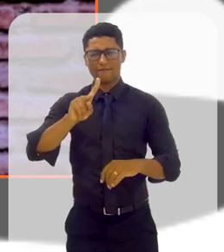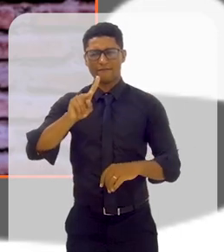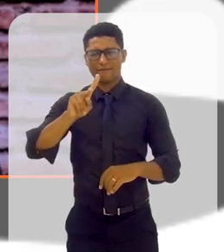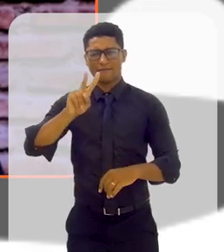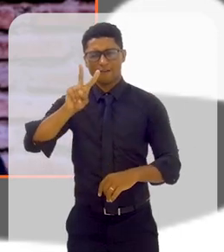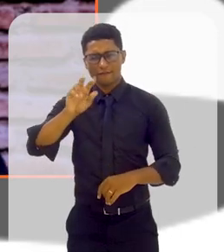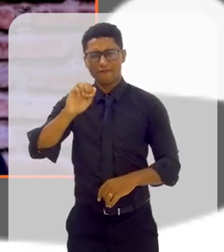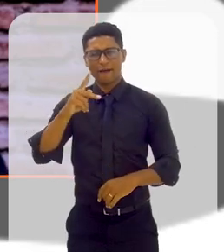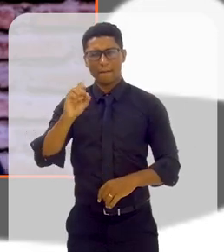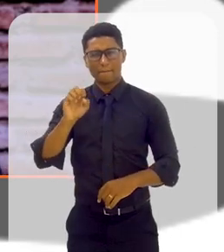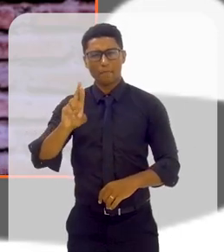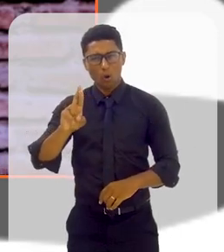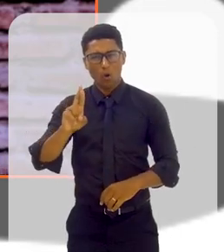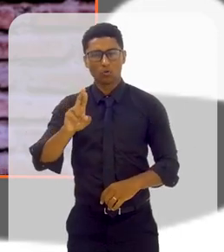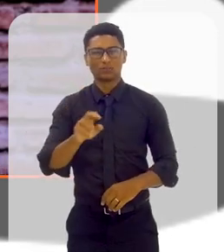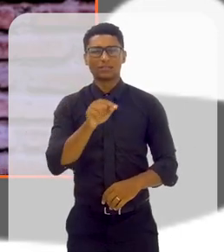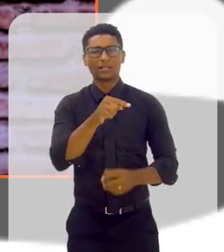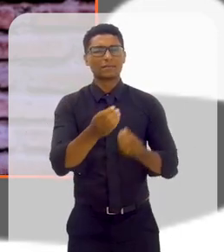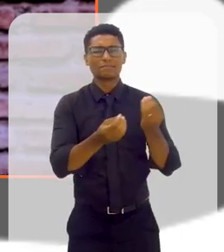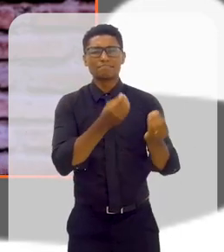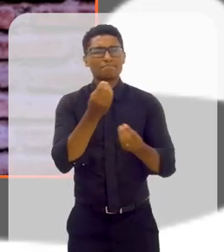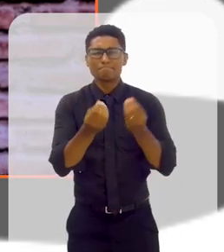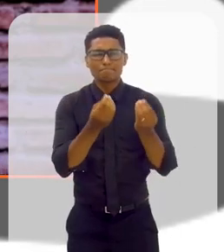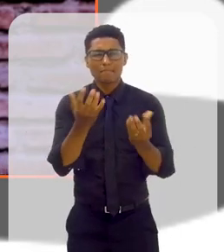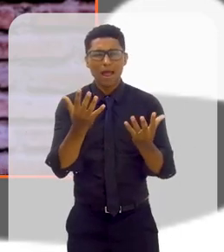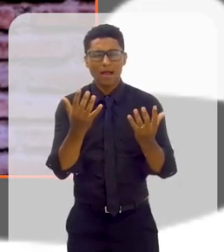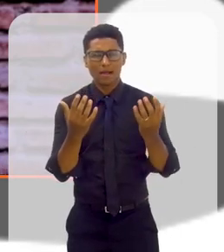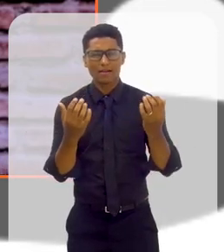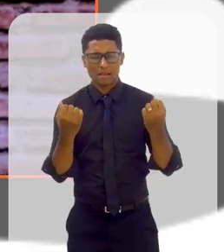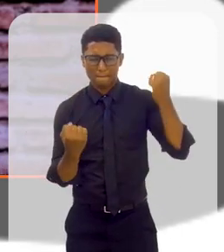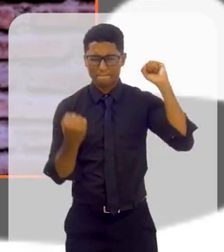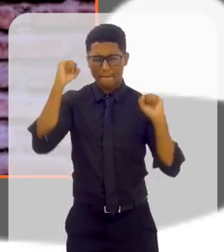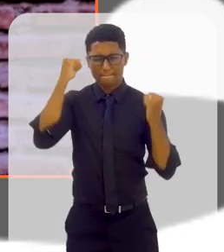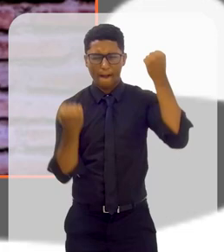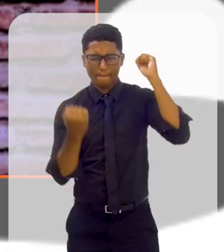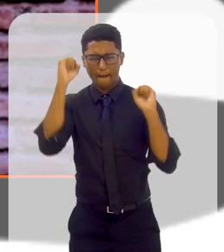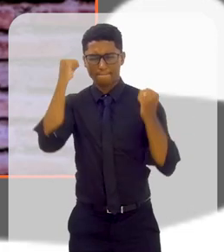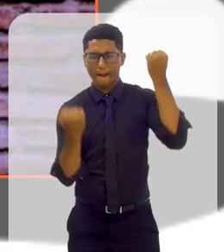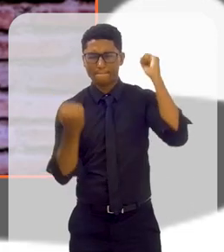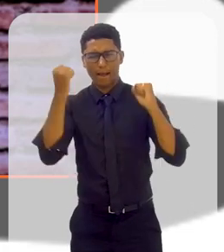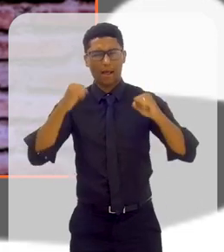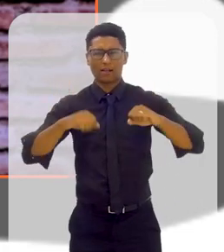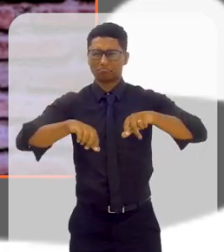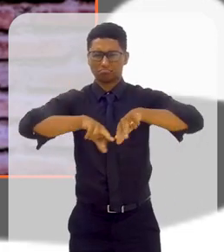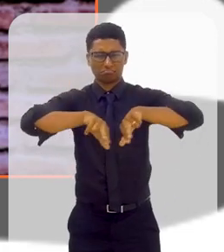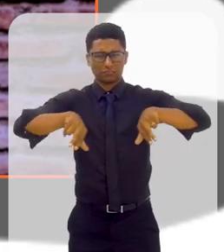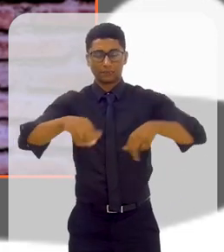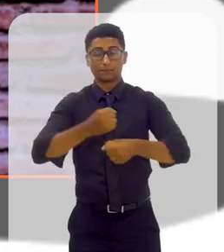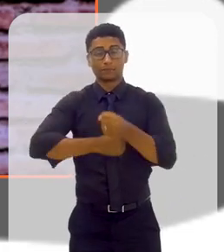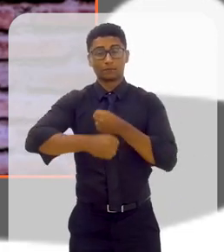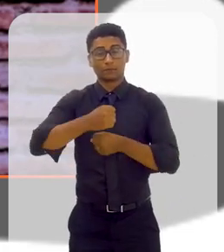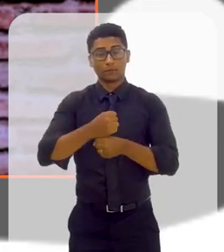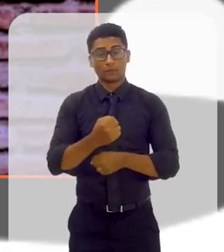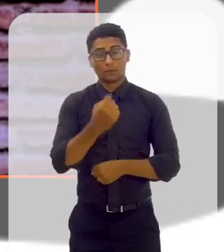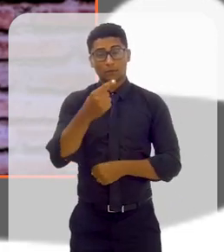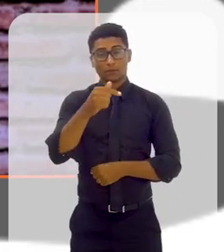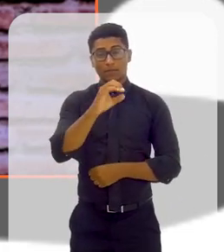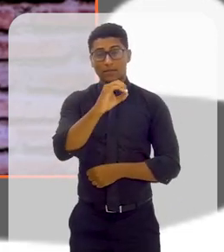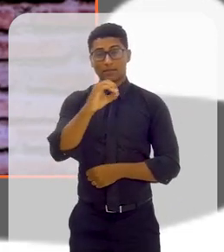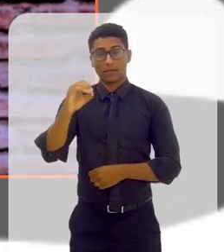para produção em série. Imagine que em 1700, a população mundial era